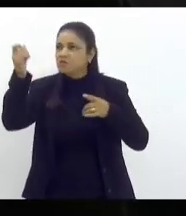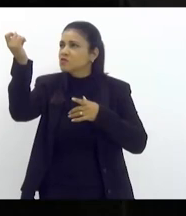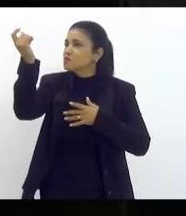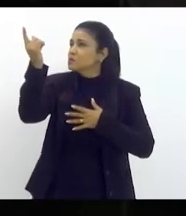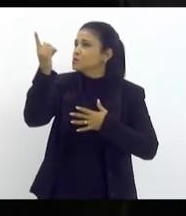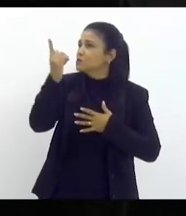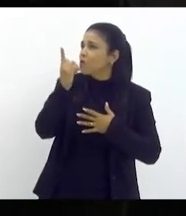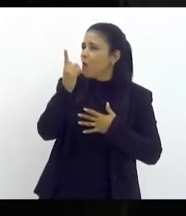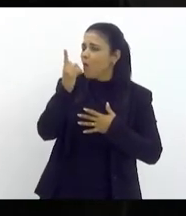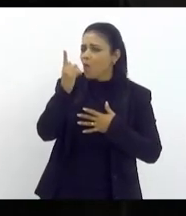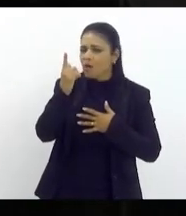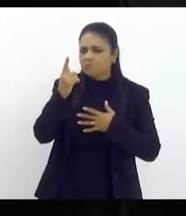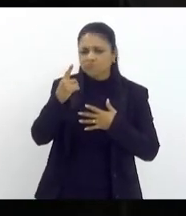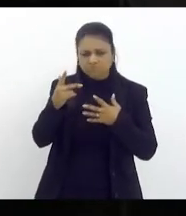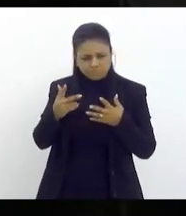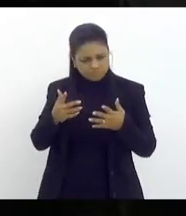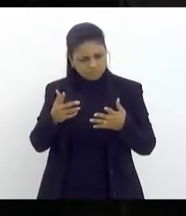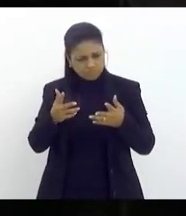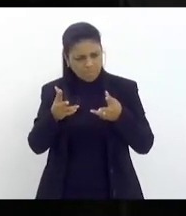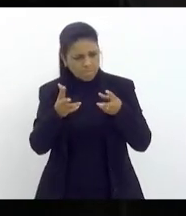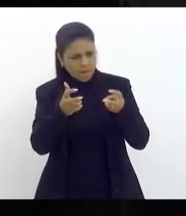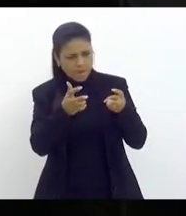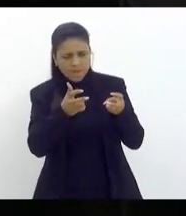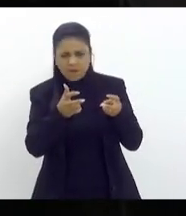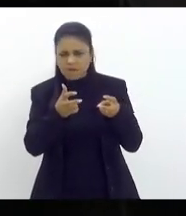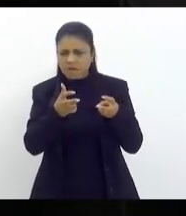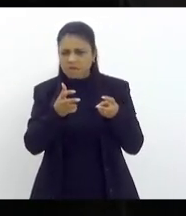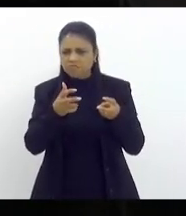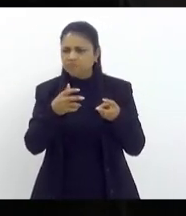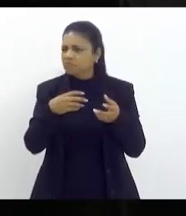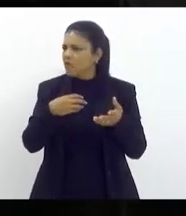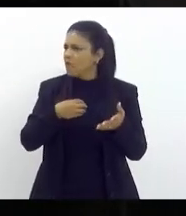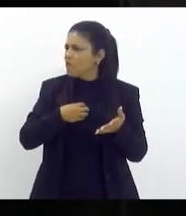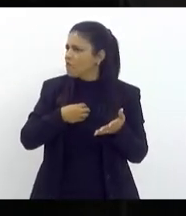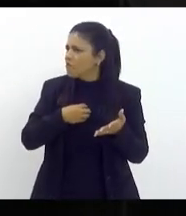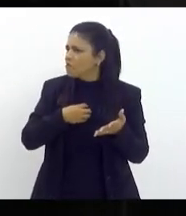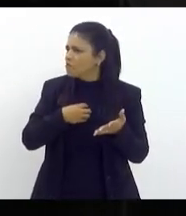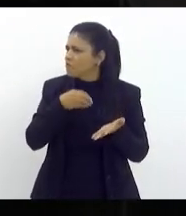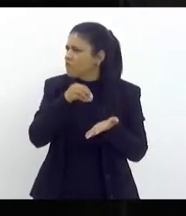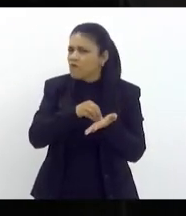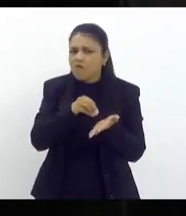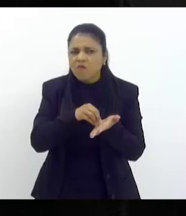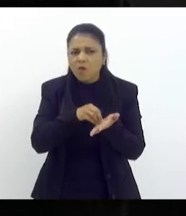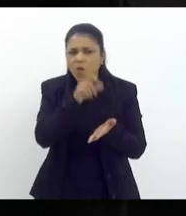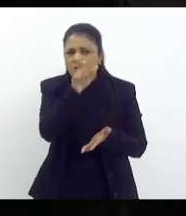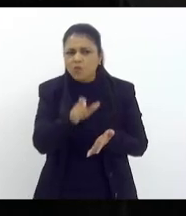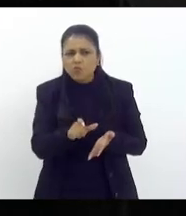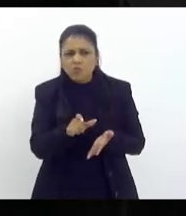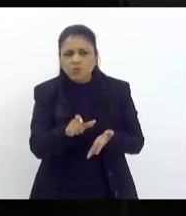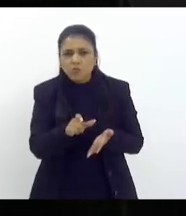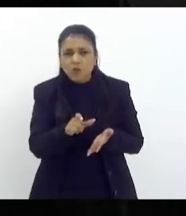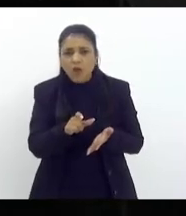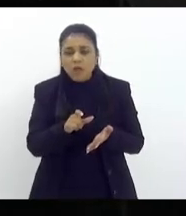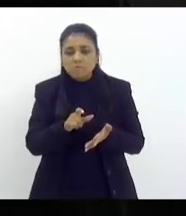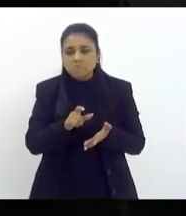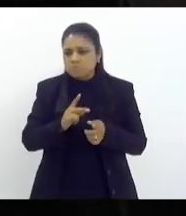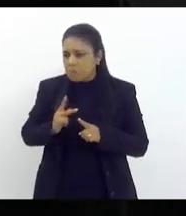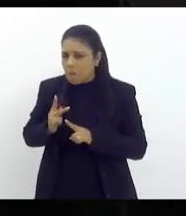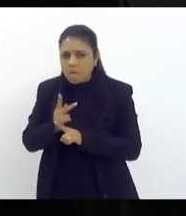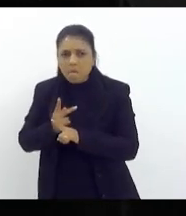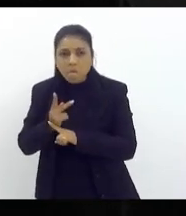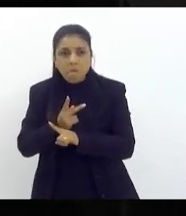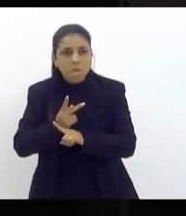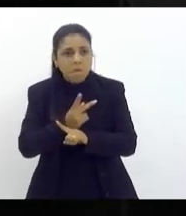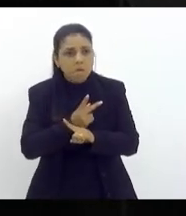notada foi muito difícil identificar o que tinha acontecido com ele e nas buscas foi